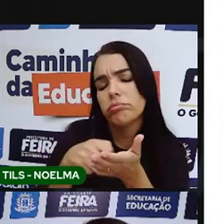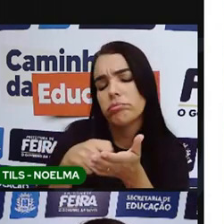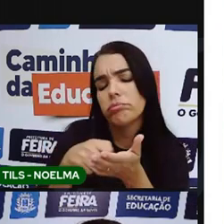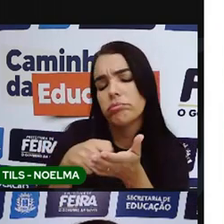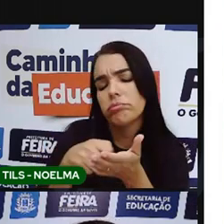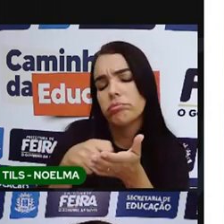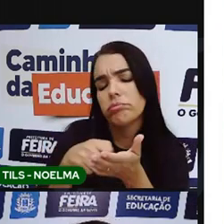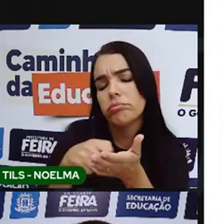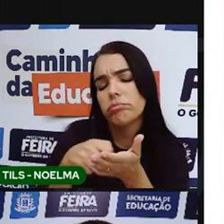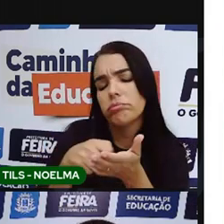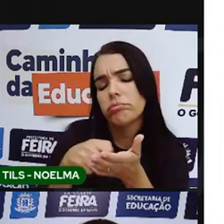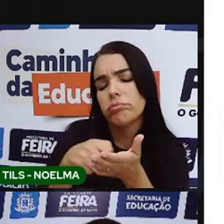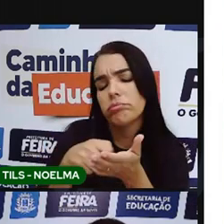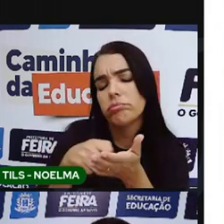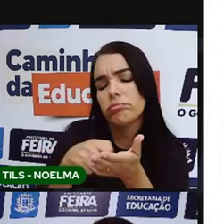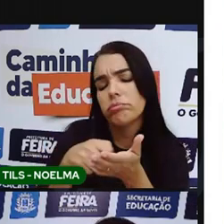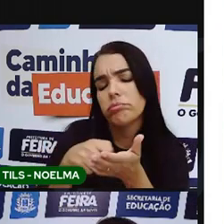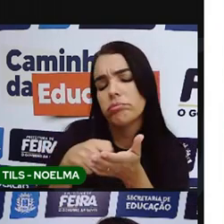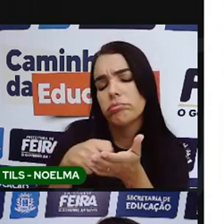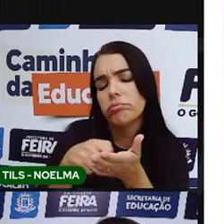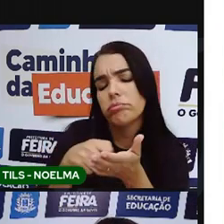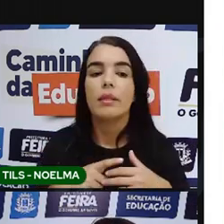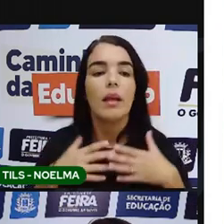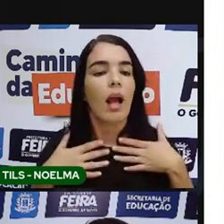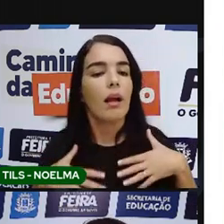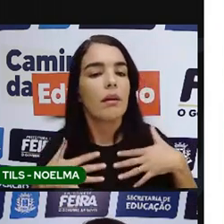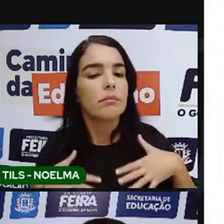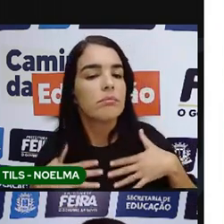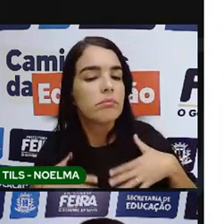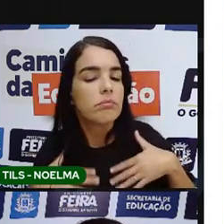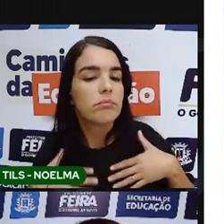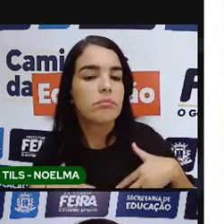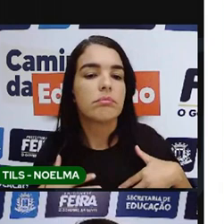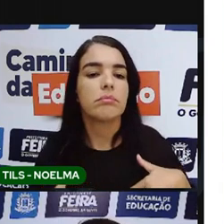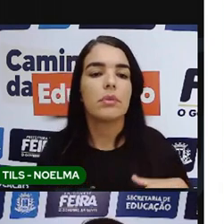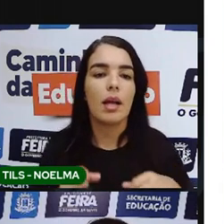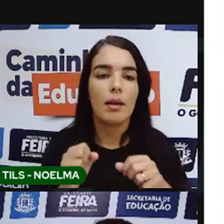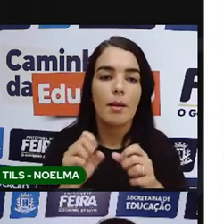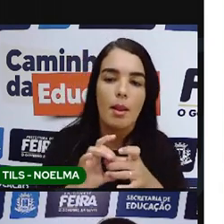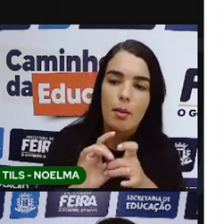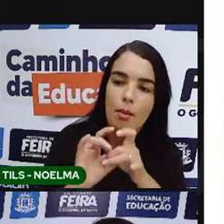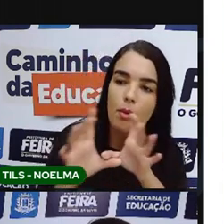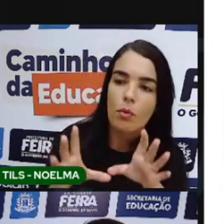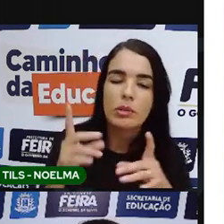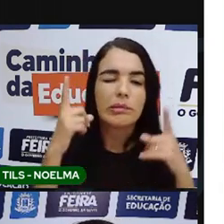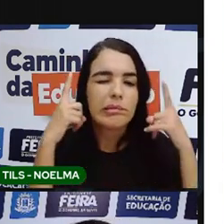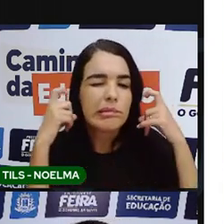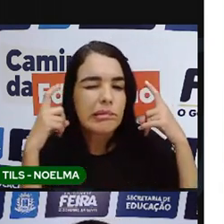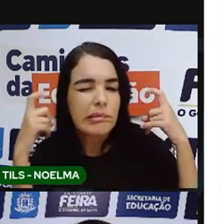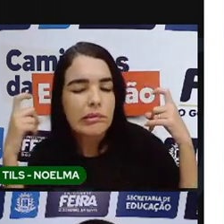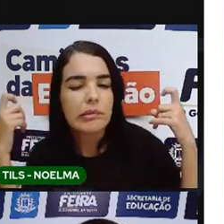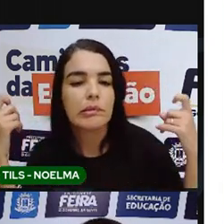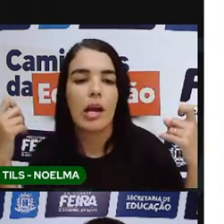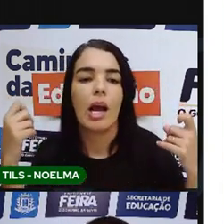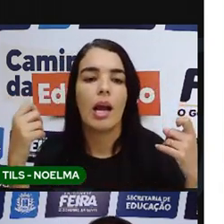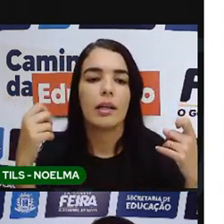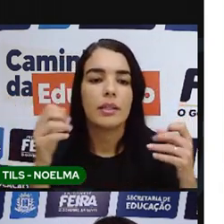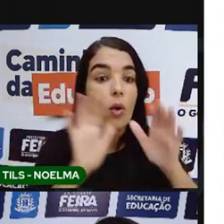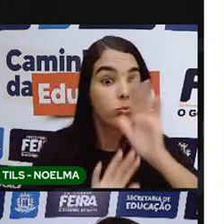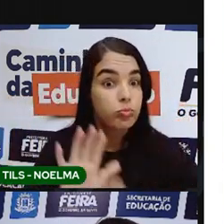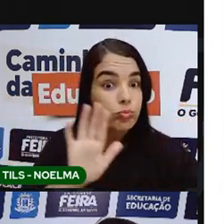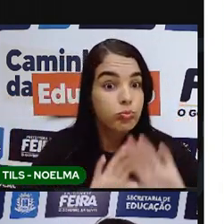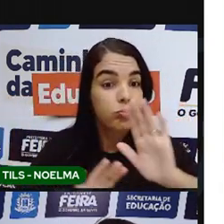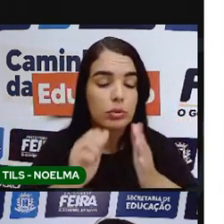sejam iluminados e seja tranquilo livre de interferências mas de barulho é